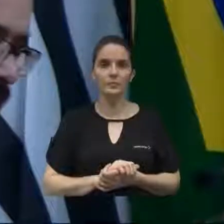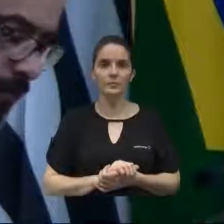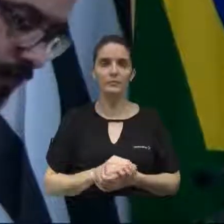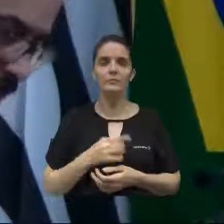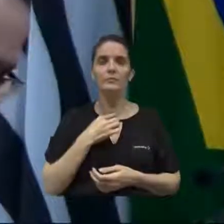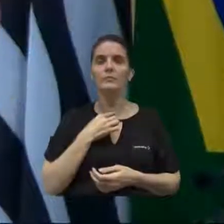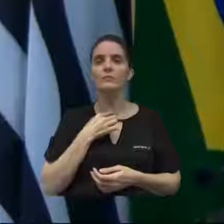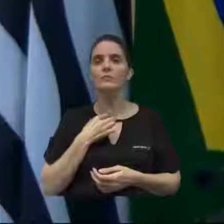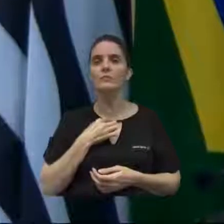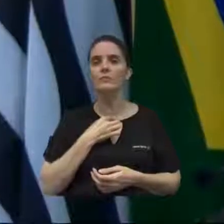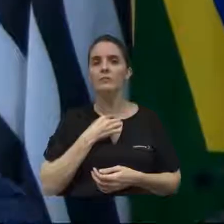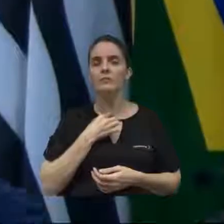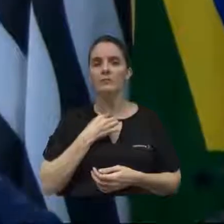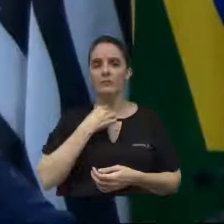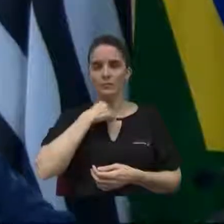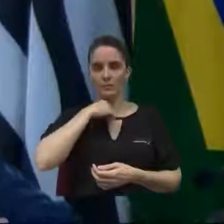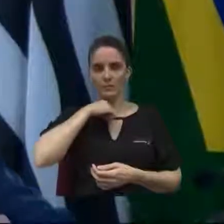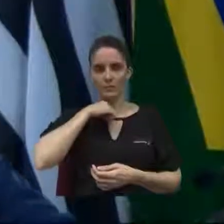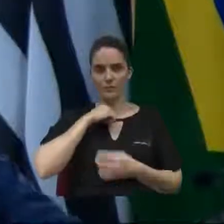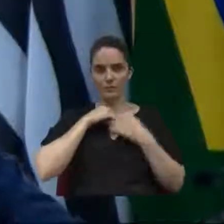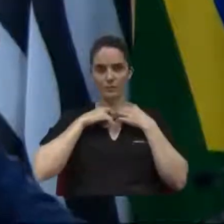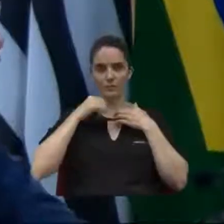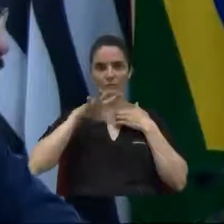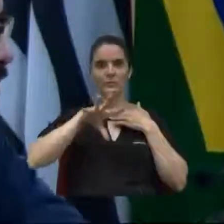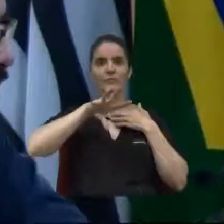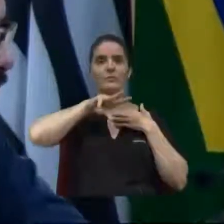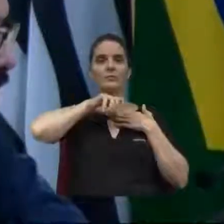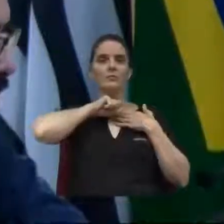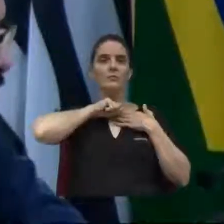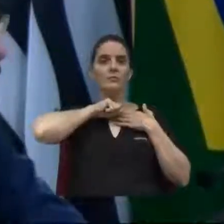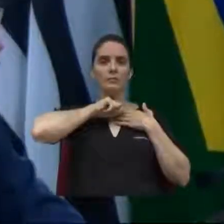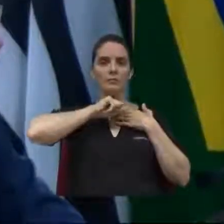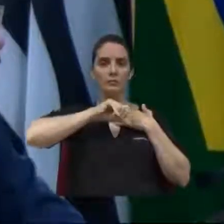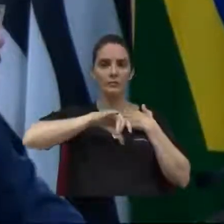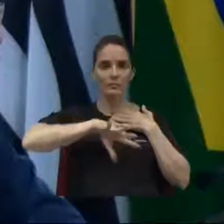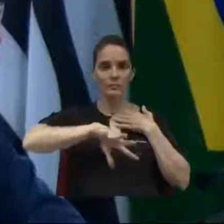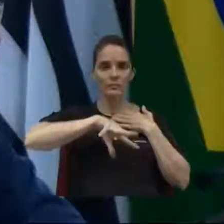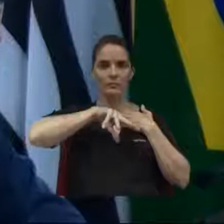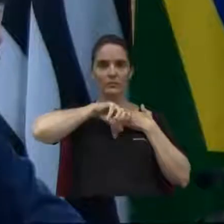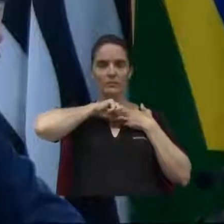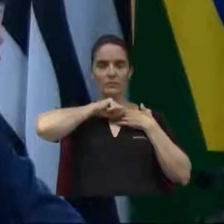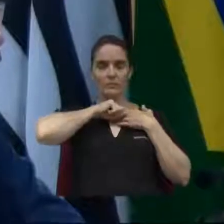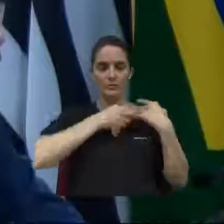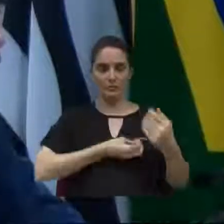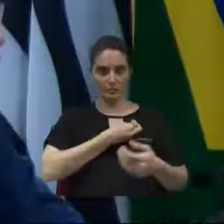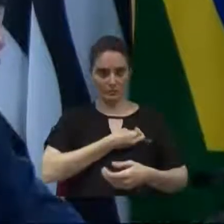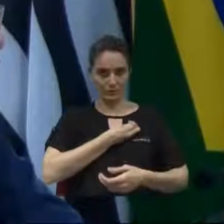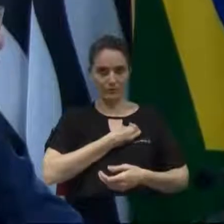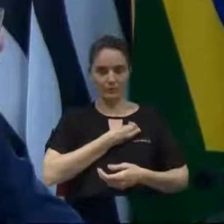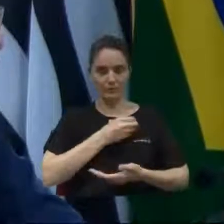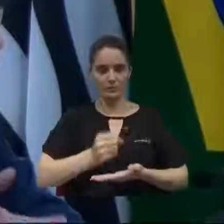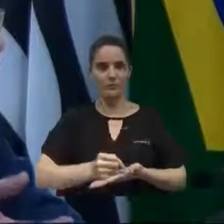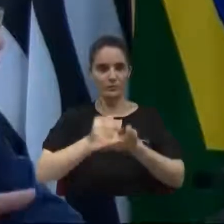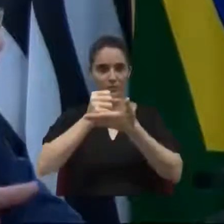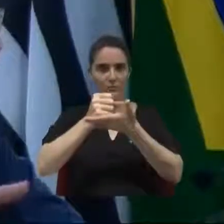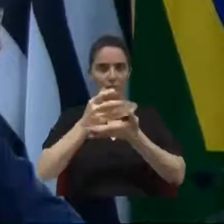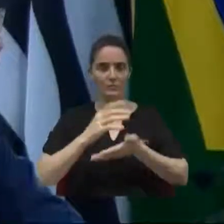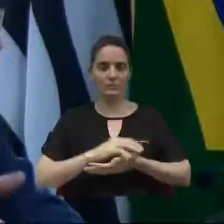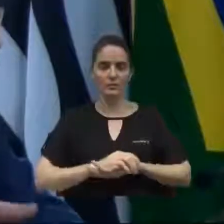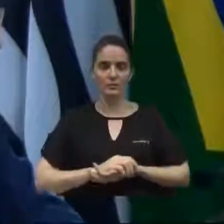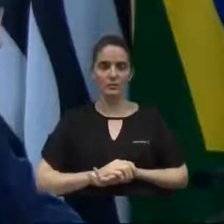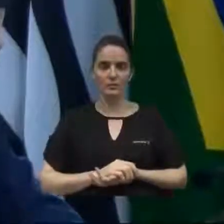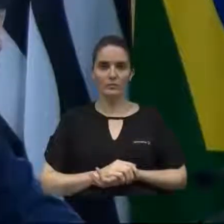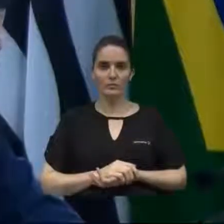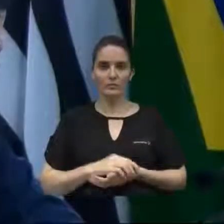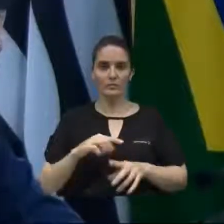traqueostomia, para a pessoa poder respirar e salva-se a vida dela. Mas, nos dias de hoje, nós temos o